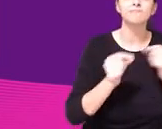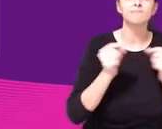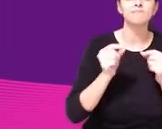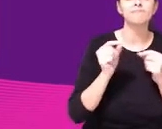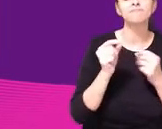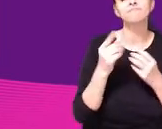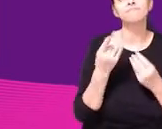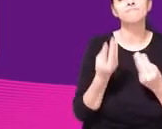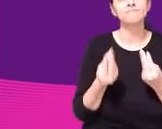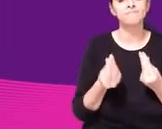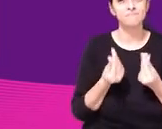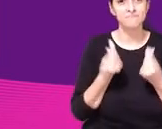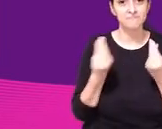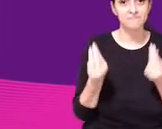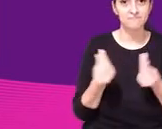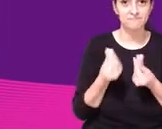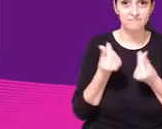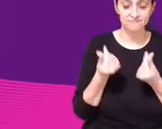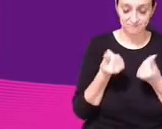de